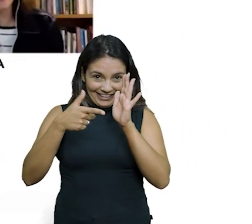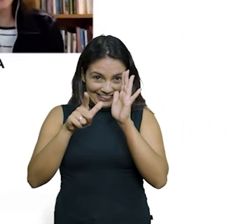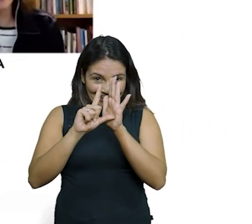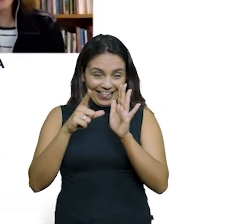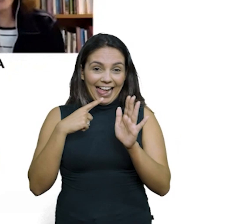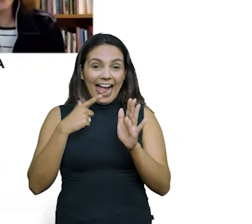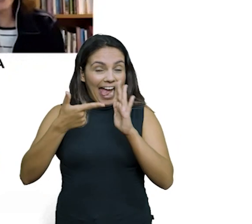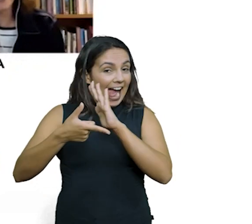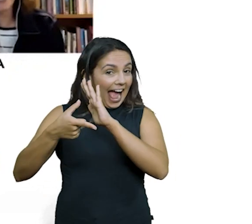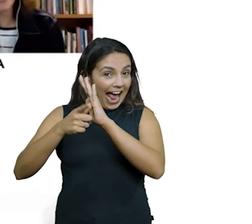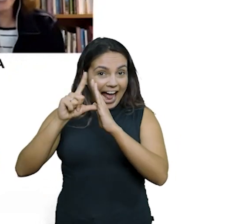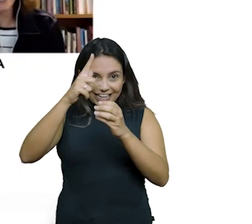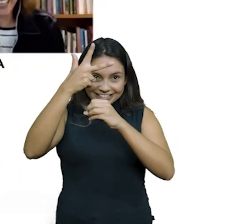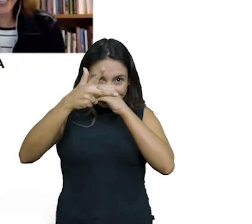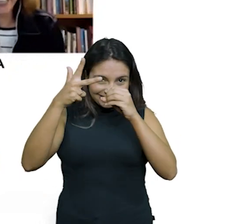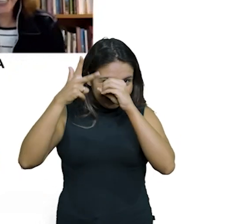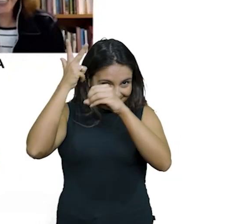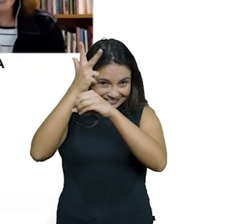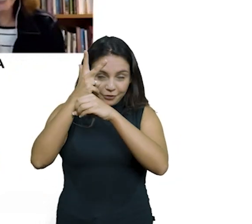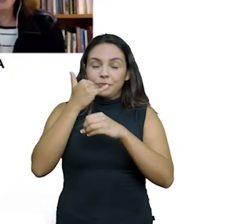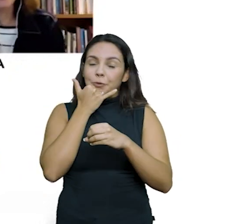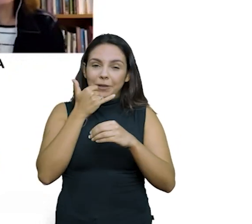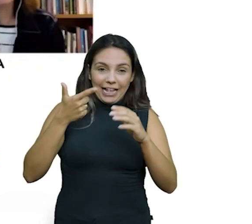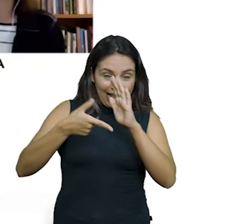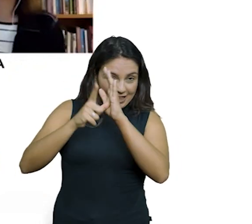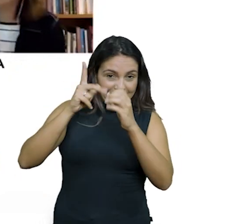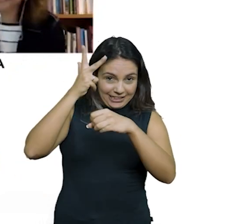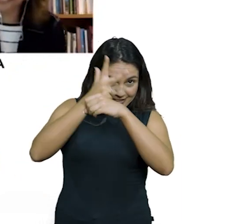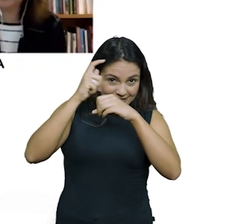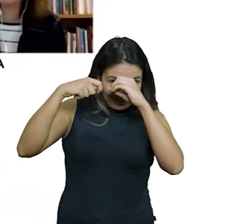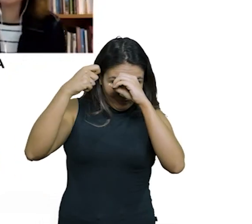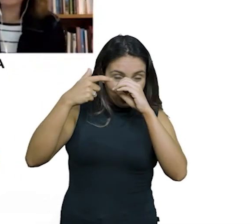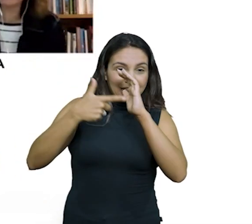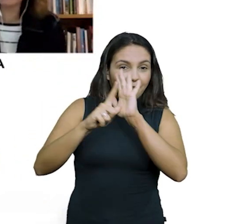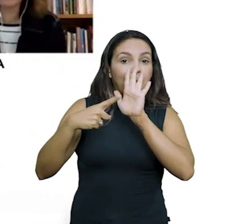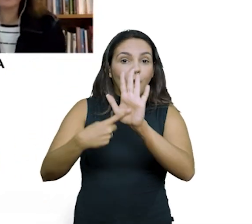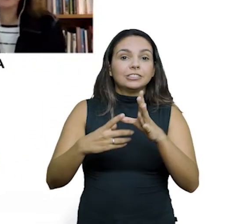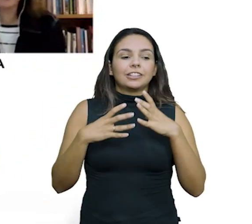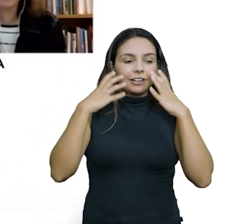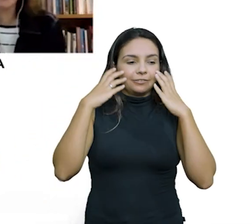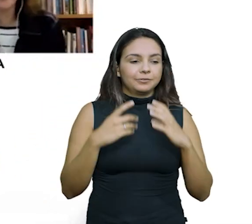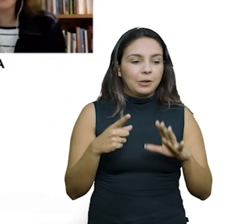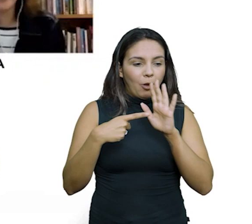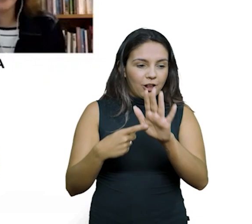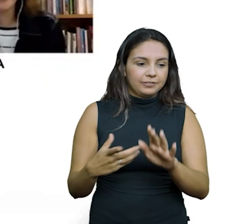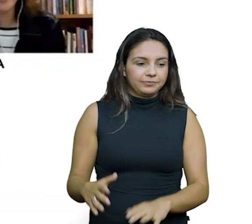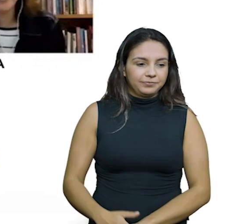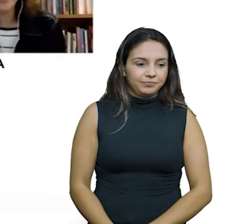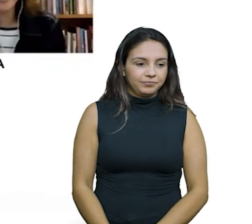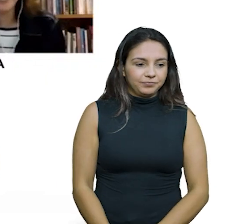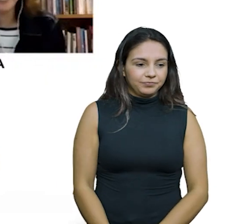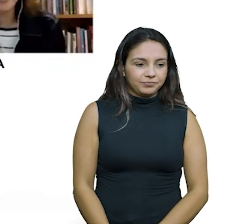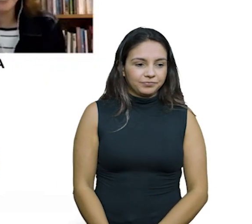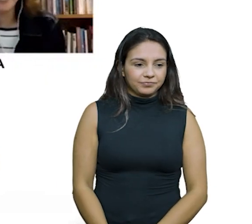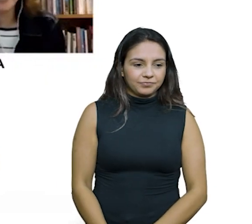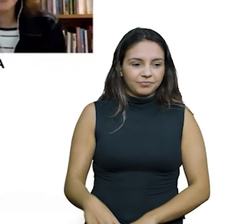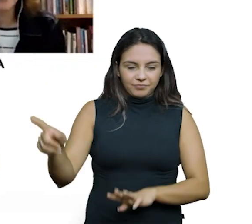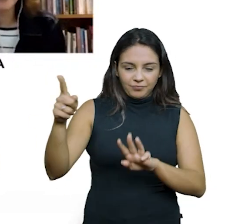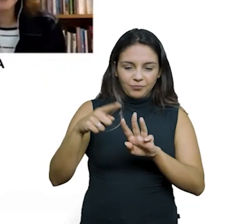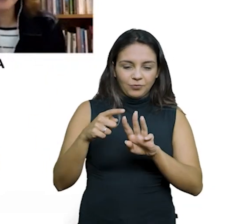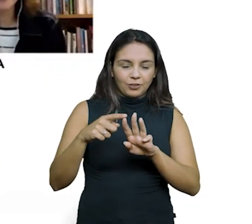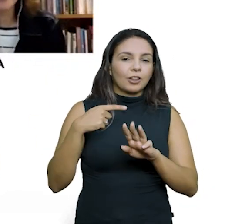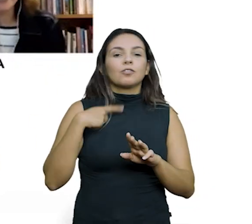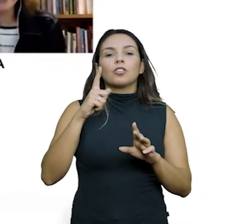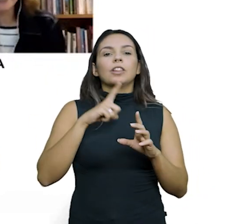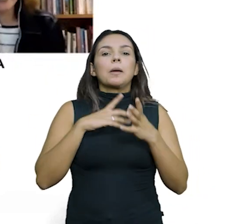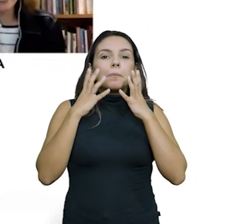né, Leila, nós estávamos indo off. Aqui agora. Mostra aí, Rafael, mostra como é que você faz. Então, assim, eu não fui fazer a